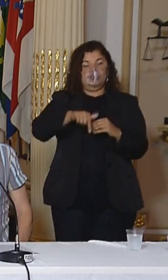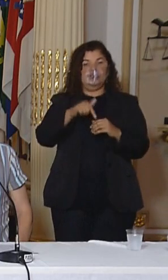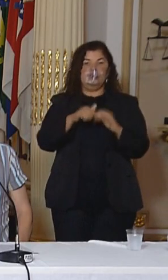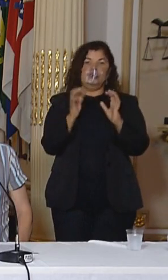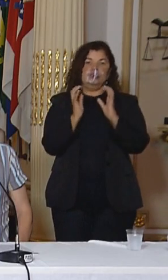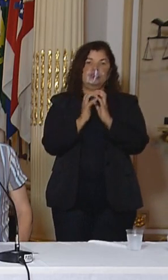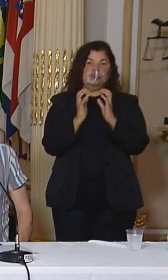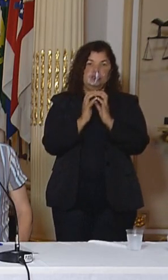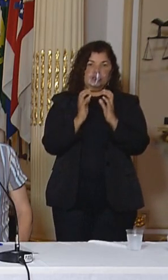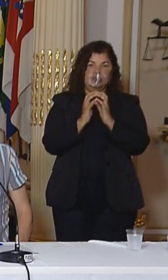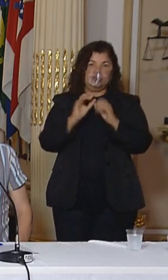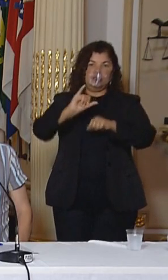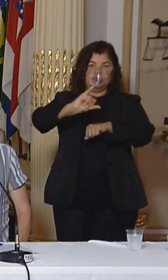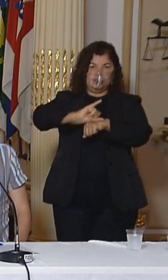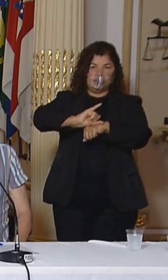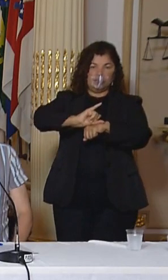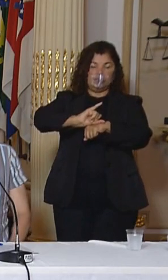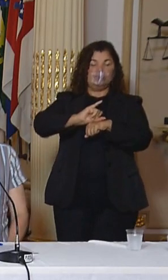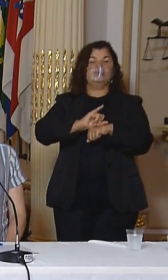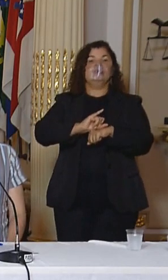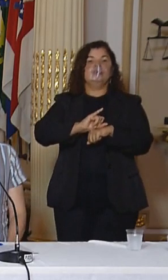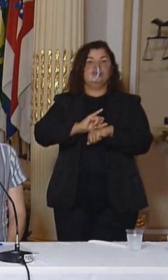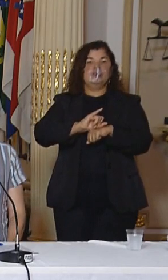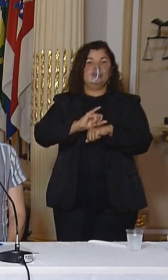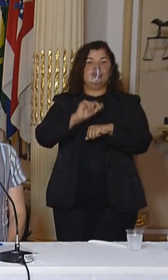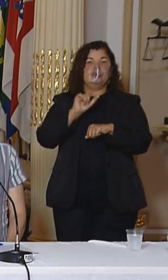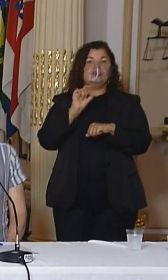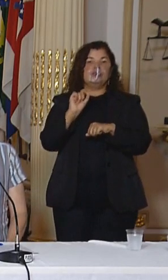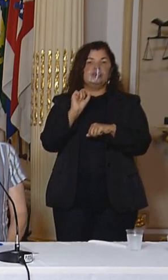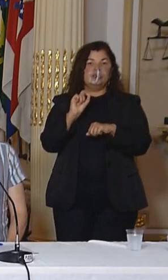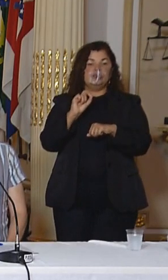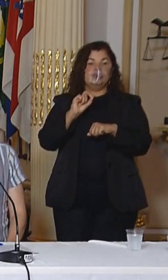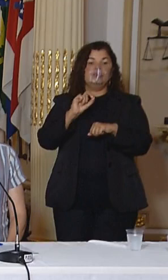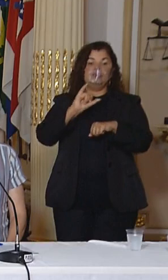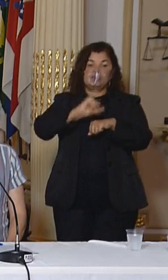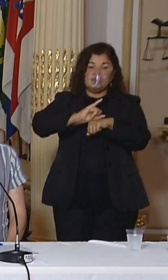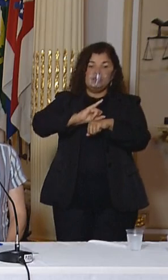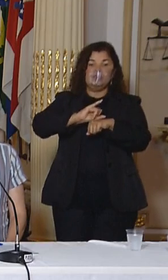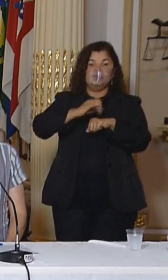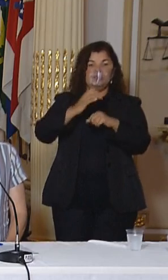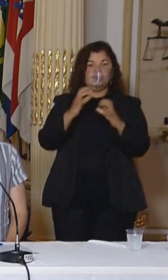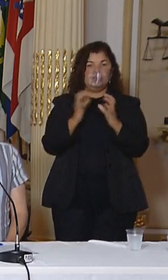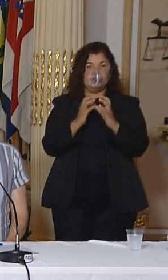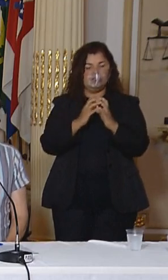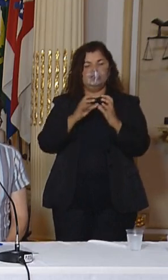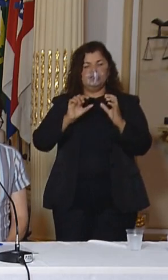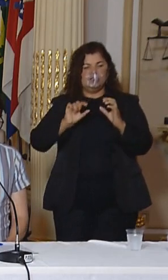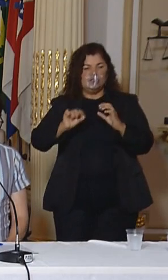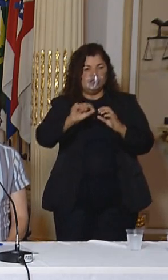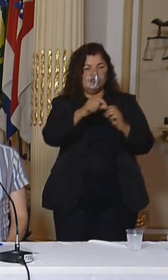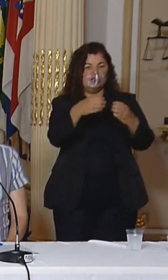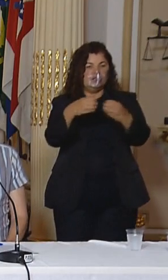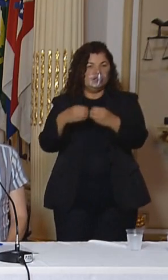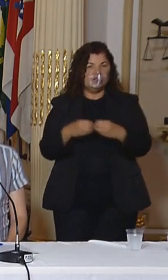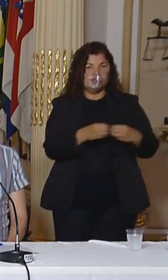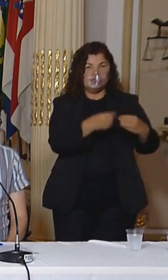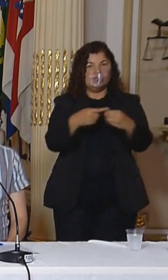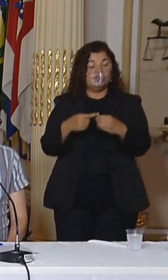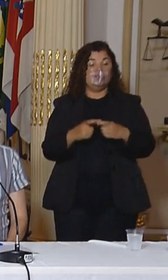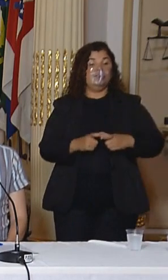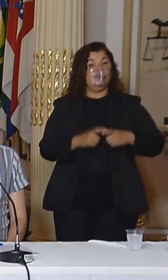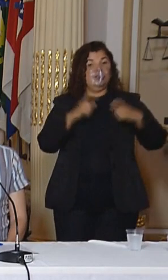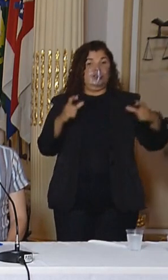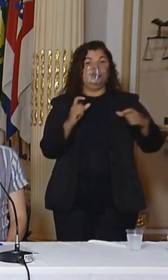capital, né? A gente ainda pode dizer que a região metropolitana é responsável pela grande maioria dos